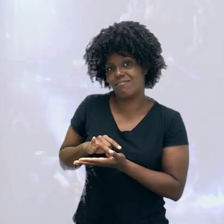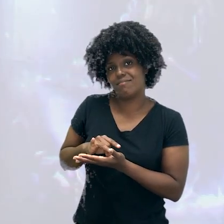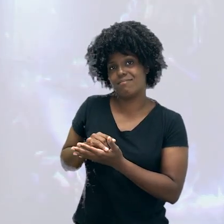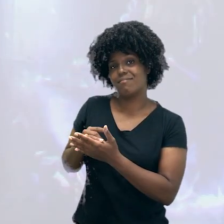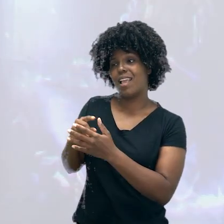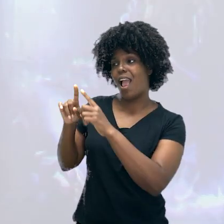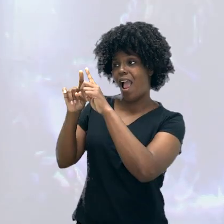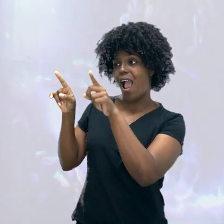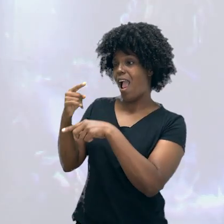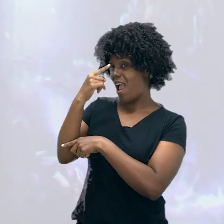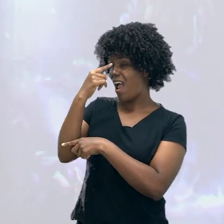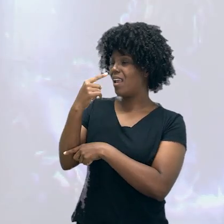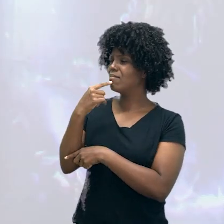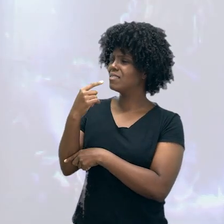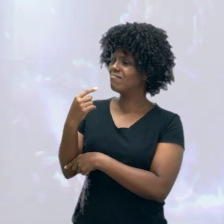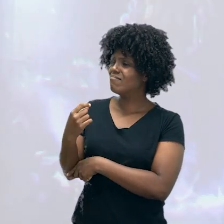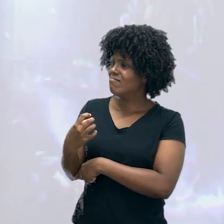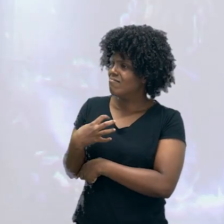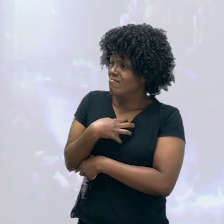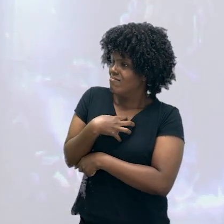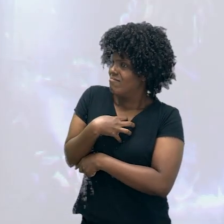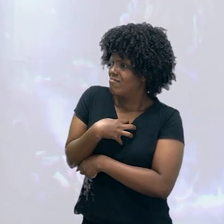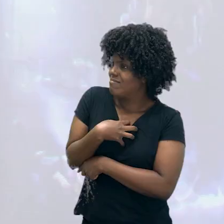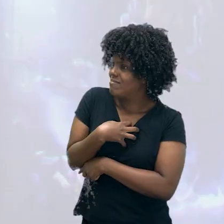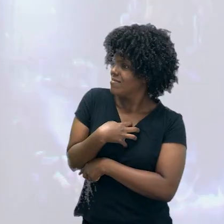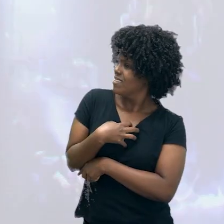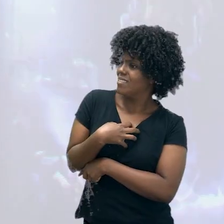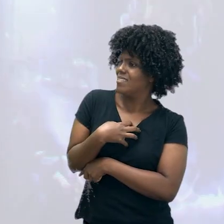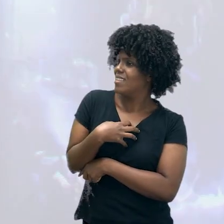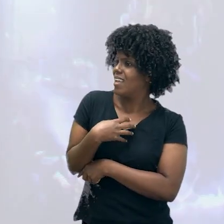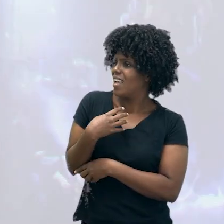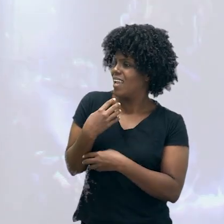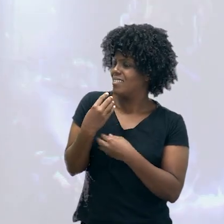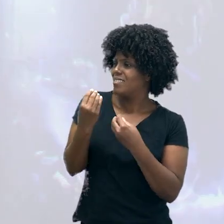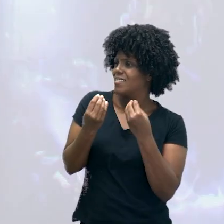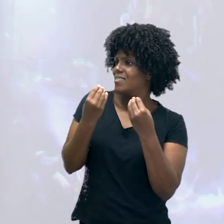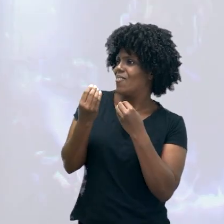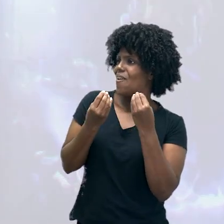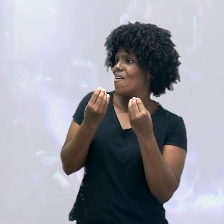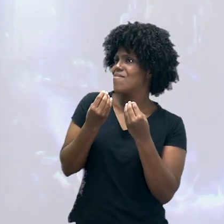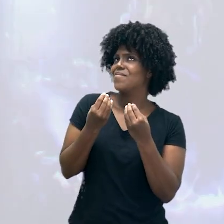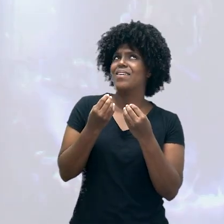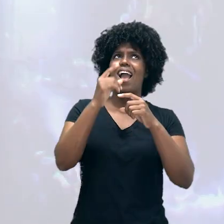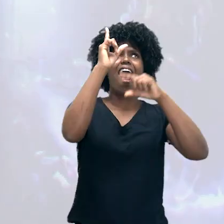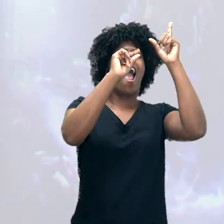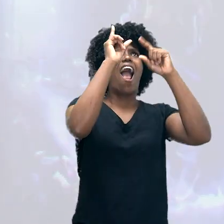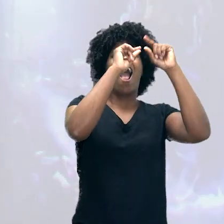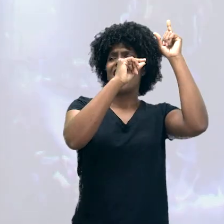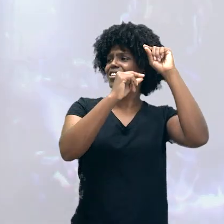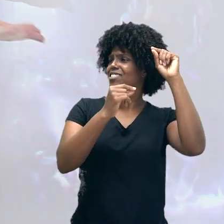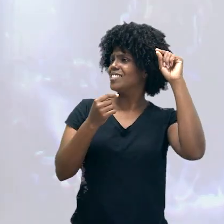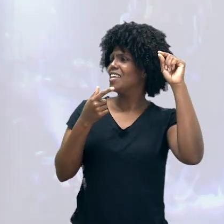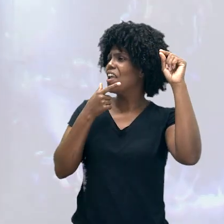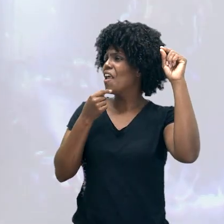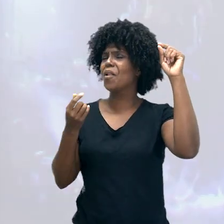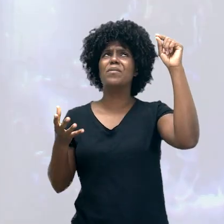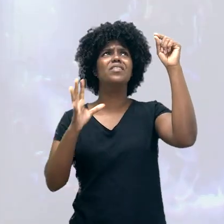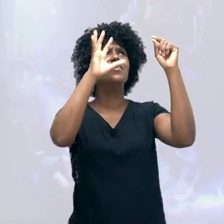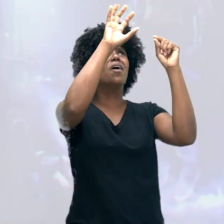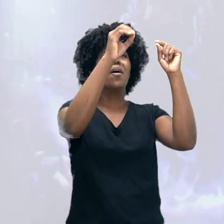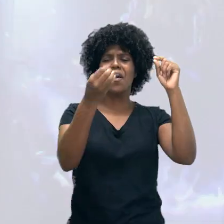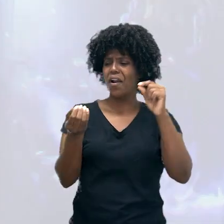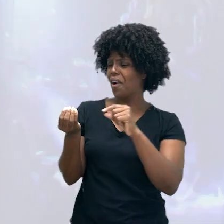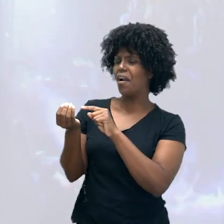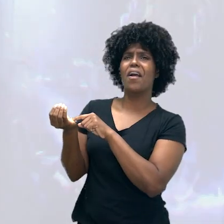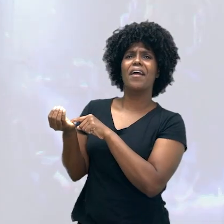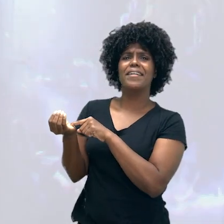né? Aquela imagem tem que passar uma sensação de que aconteceu e você ficar, nossa, como que essa estrela foi parar